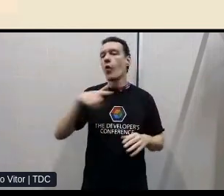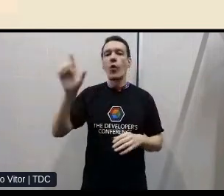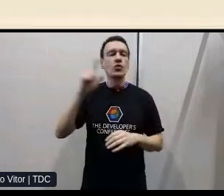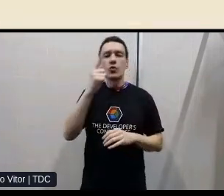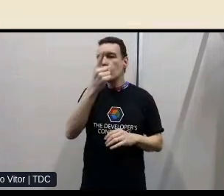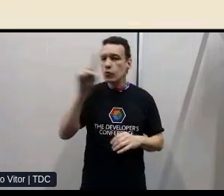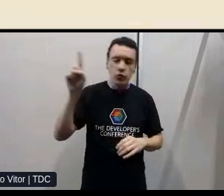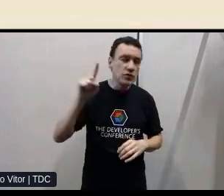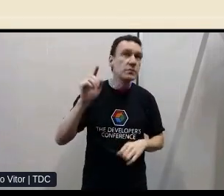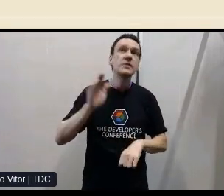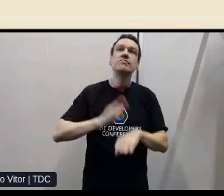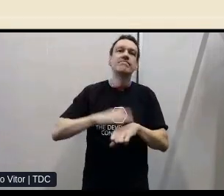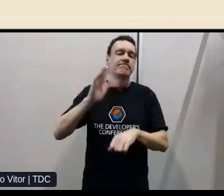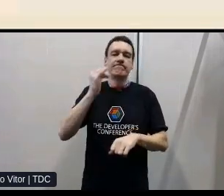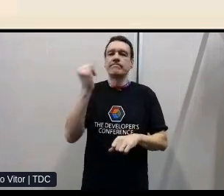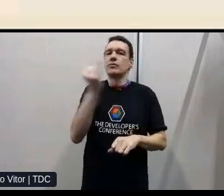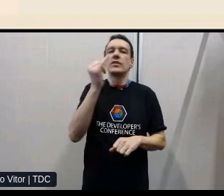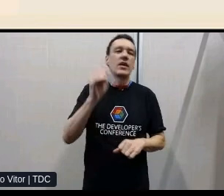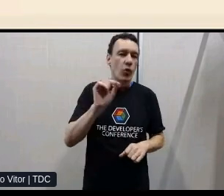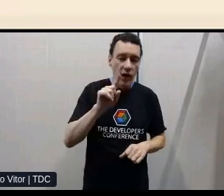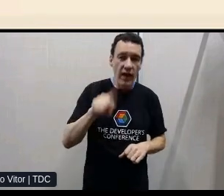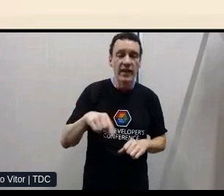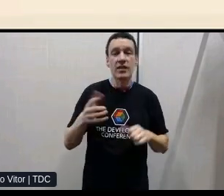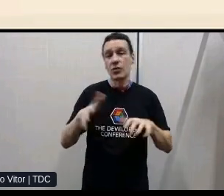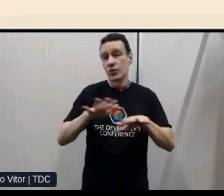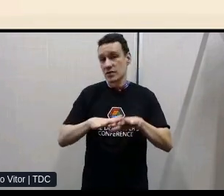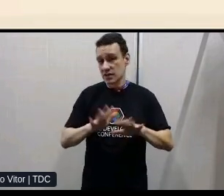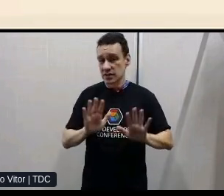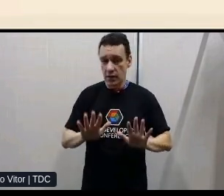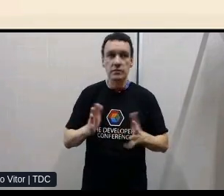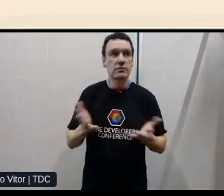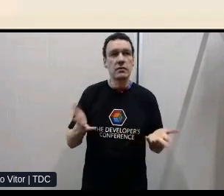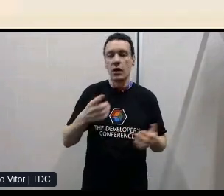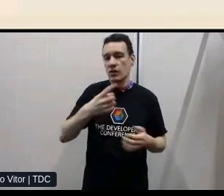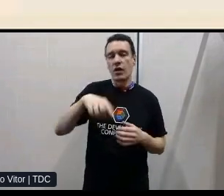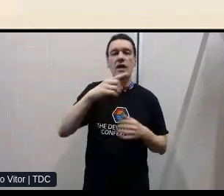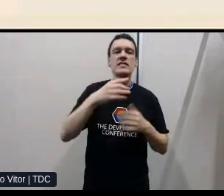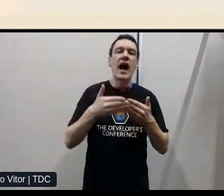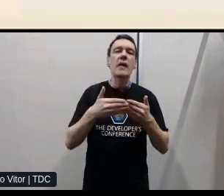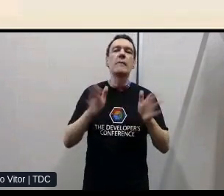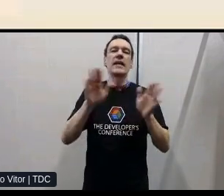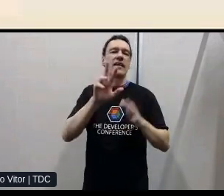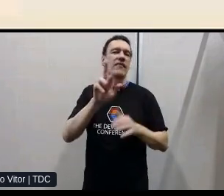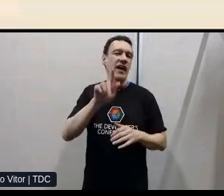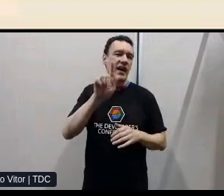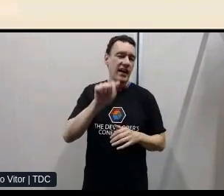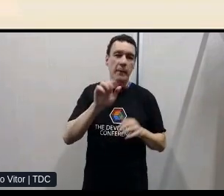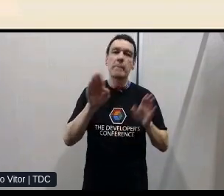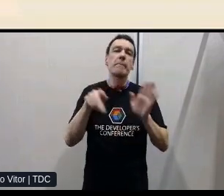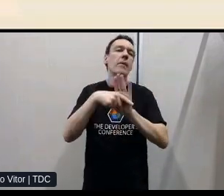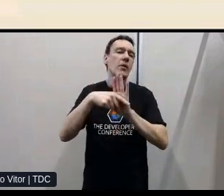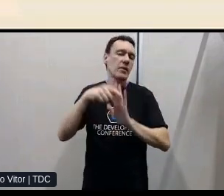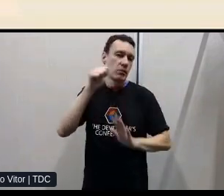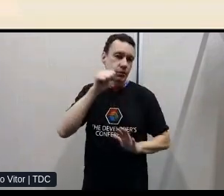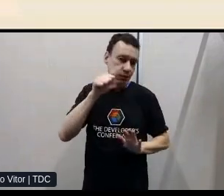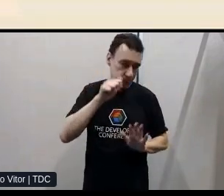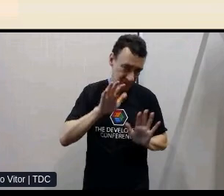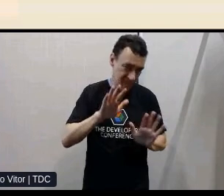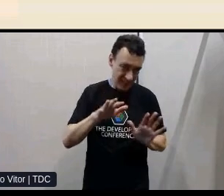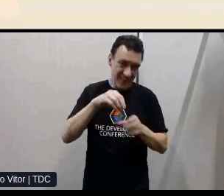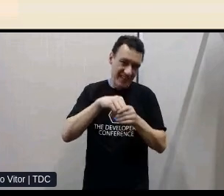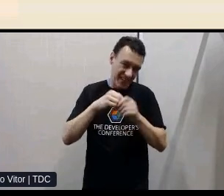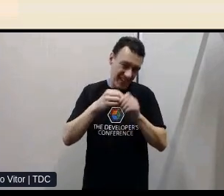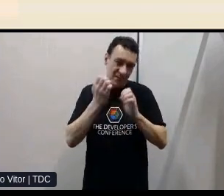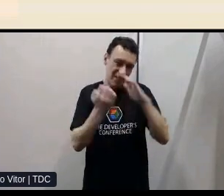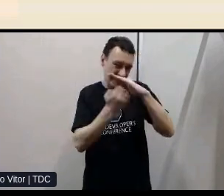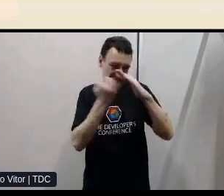como mais importante, é a inclusão. Porque não adianta a gente abrir vagas que são específicas para as mulheres em empresas de